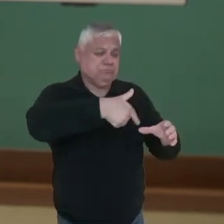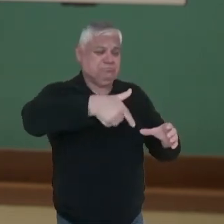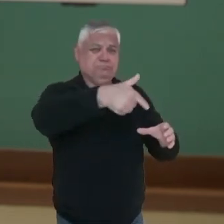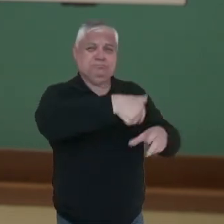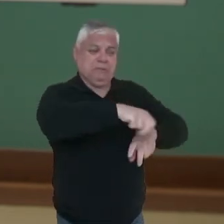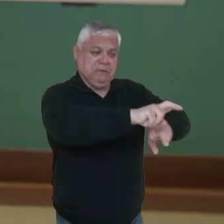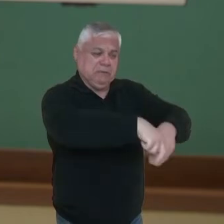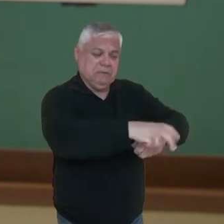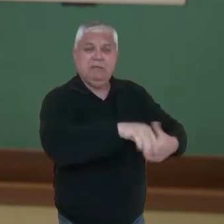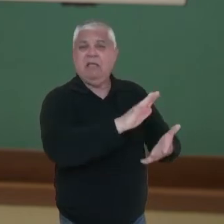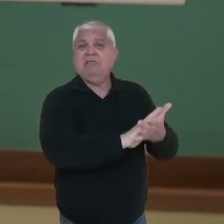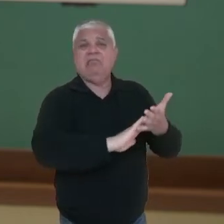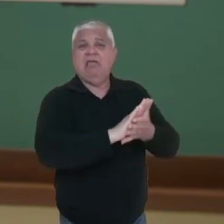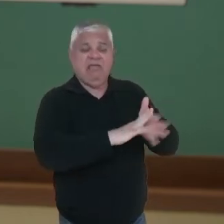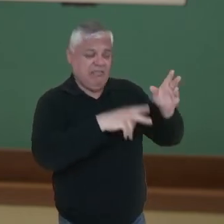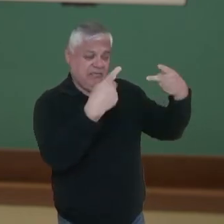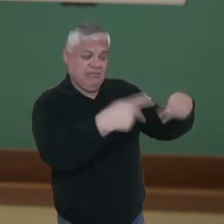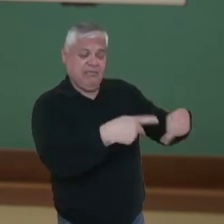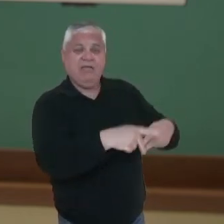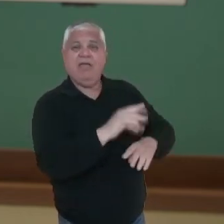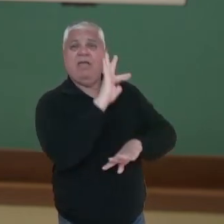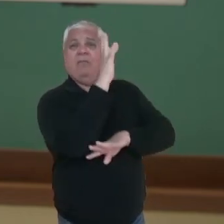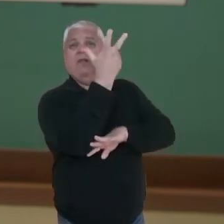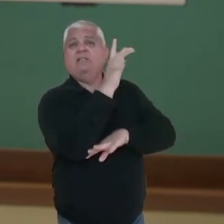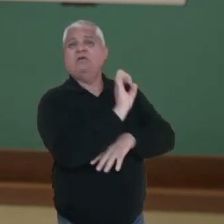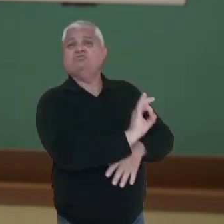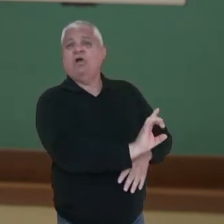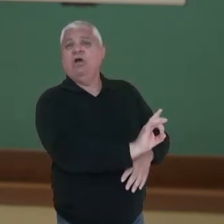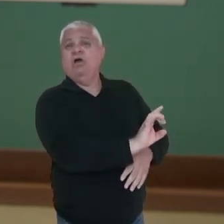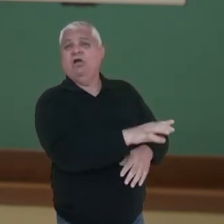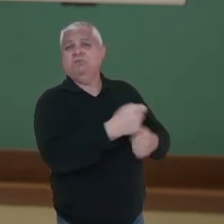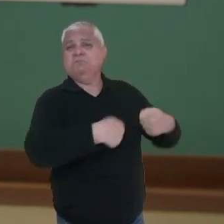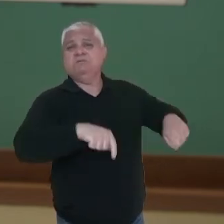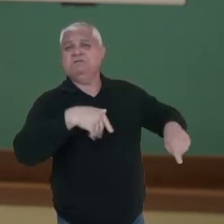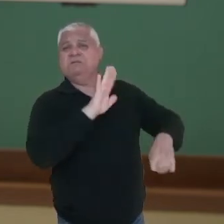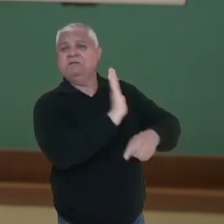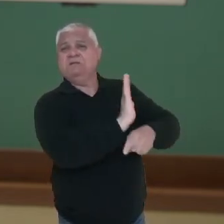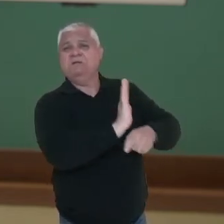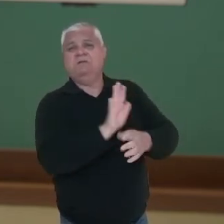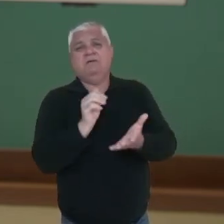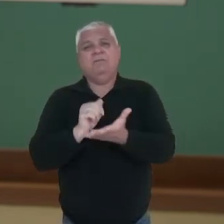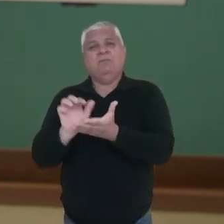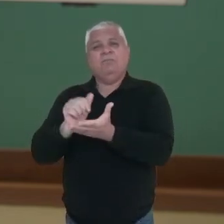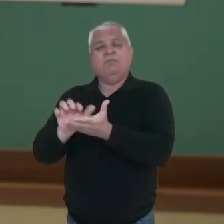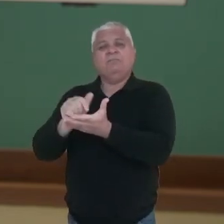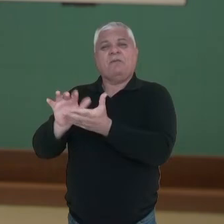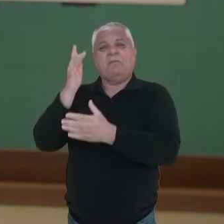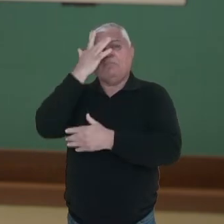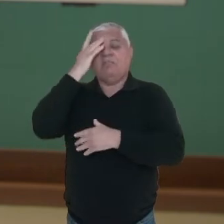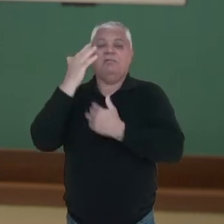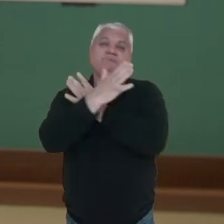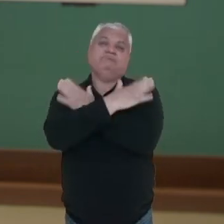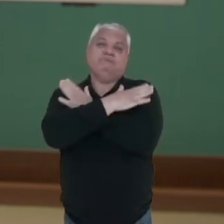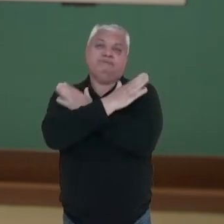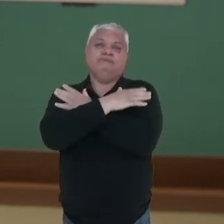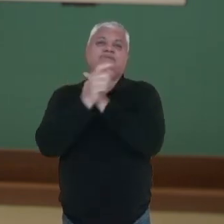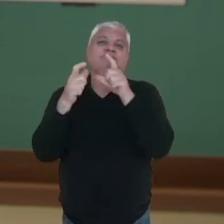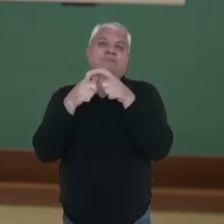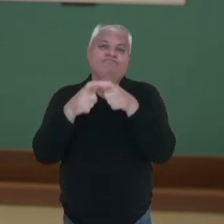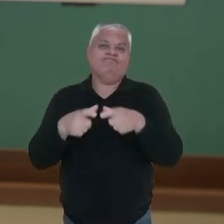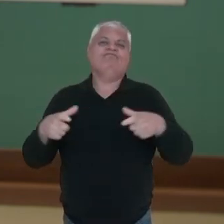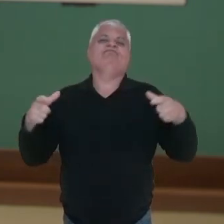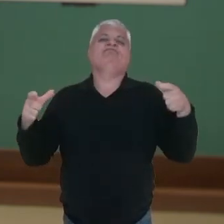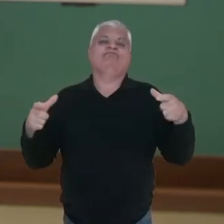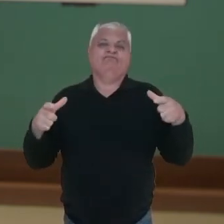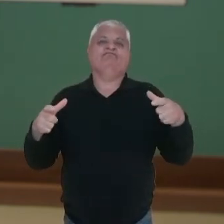se eu pego plantas que têm resistência a tudo isso, eu não preciso de tantos trabalhadores, então aumenta o